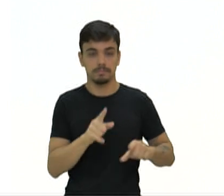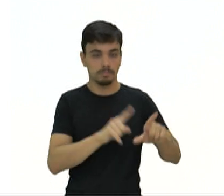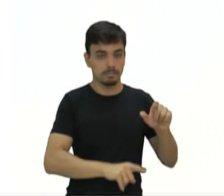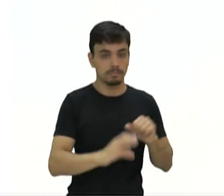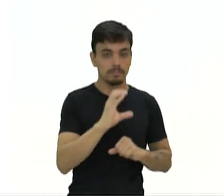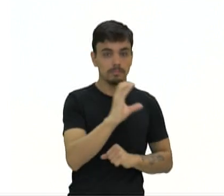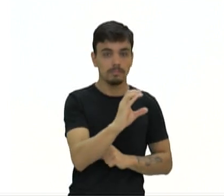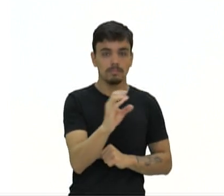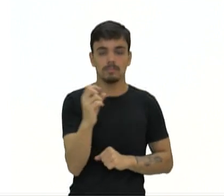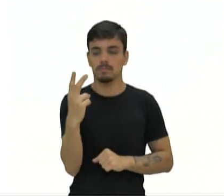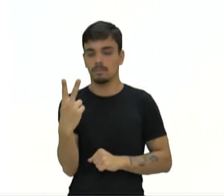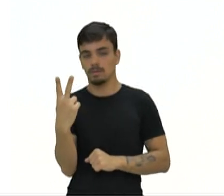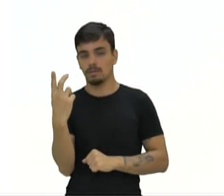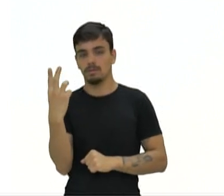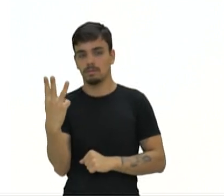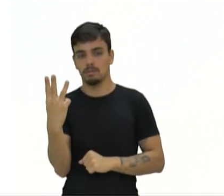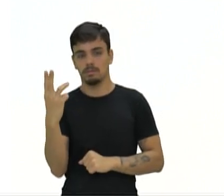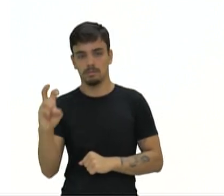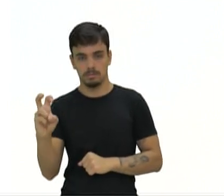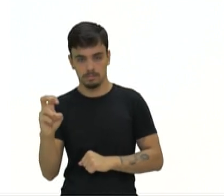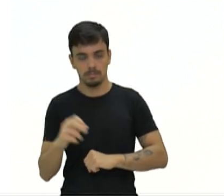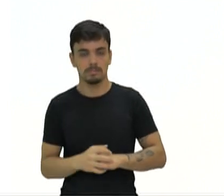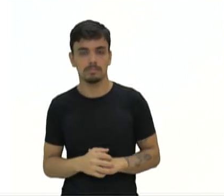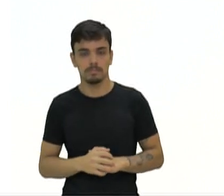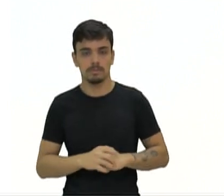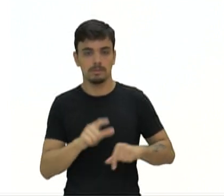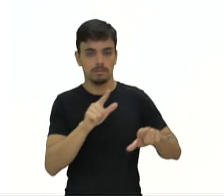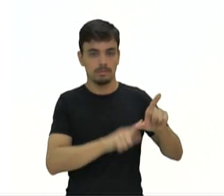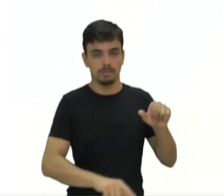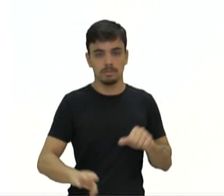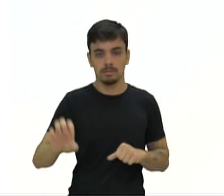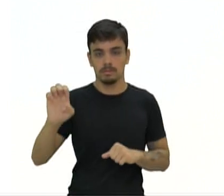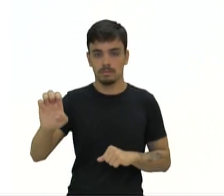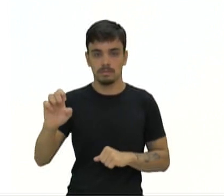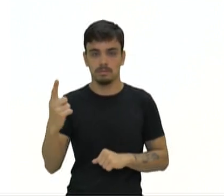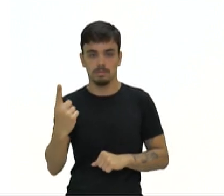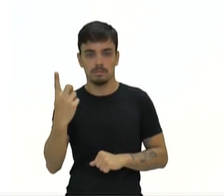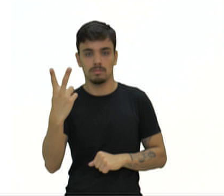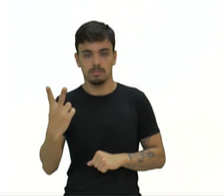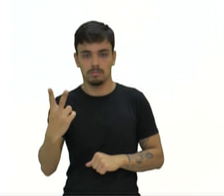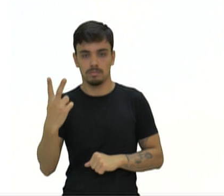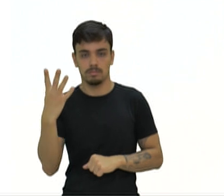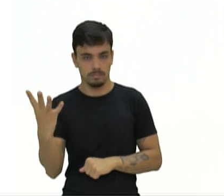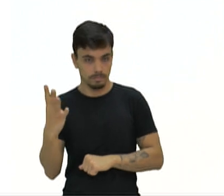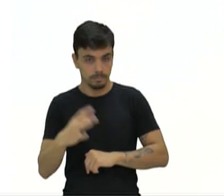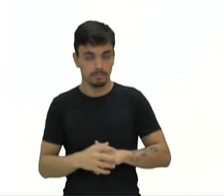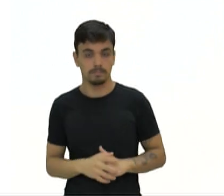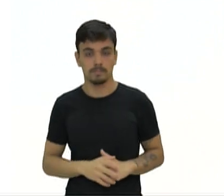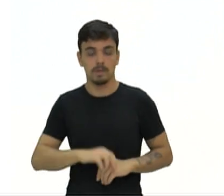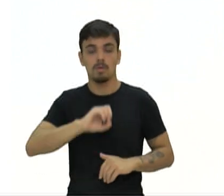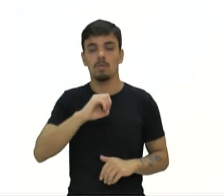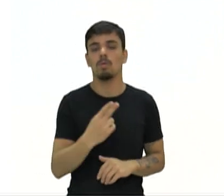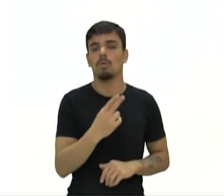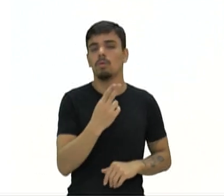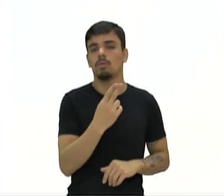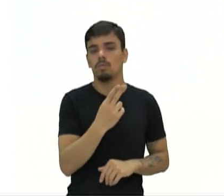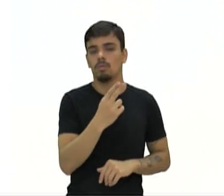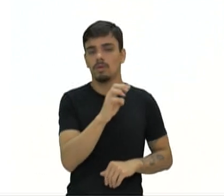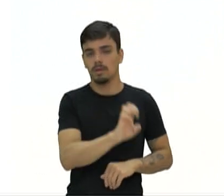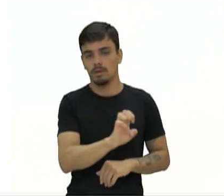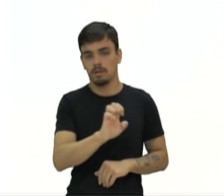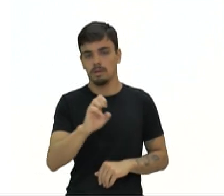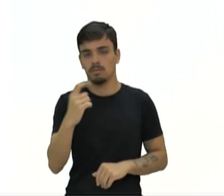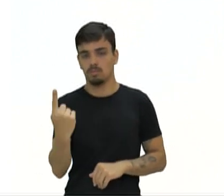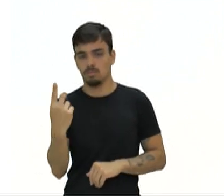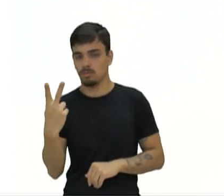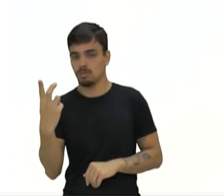Letra C, 2, 3 e 5. Letra E, 1, 2 e 4. Ou letra E, 1, 2